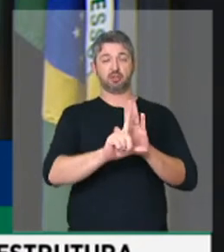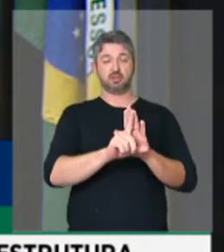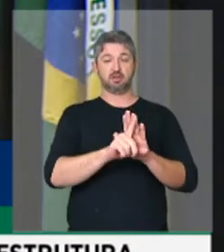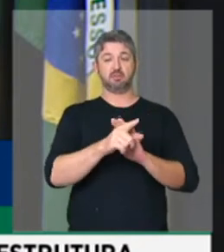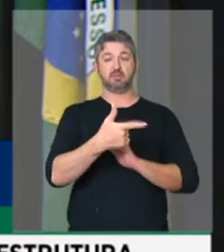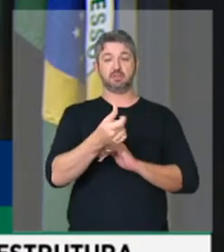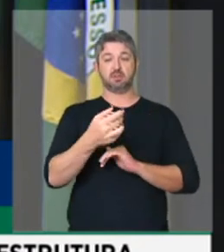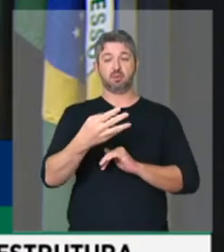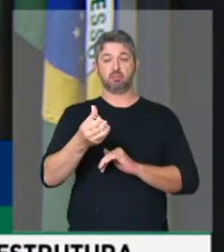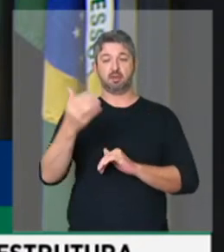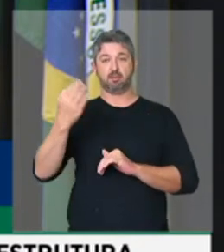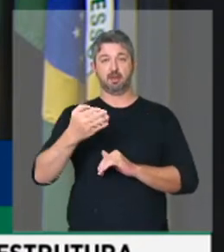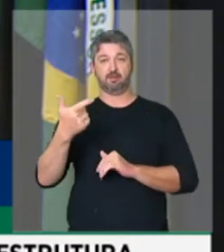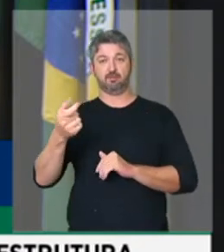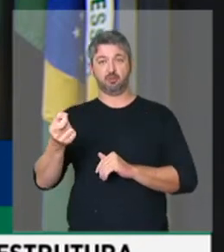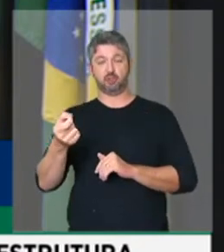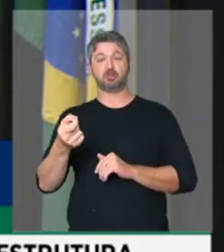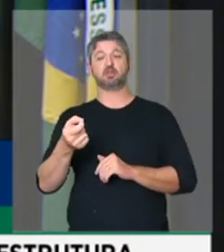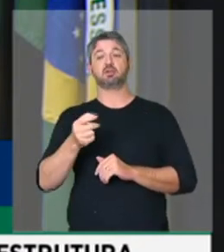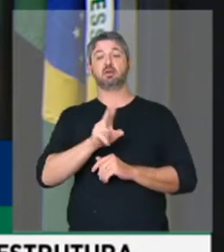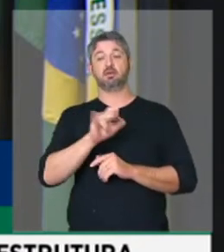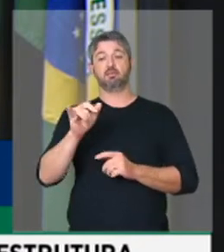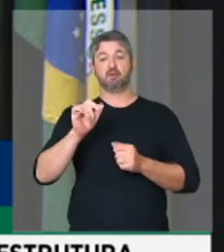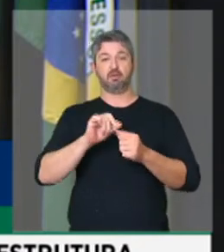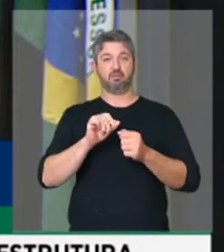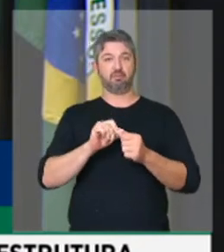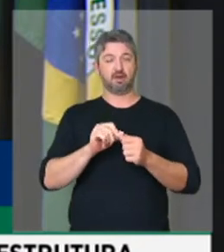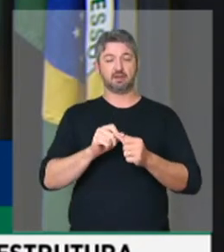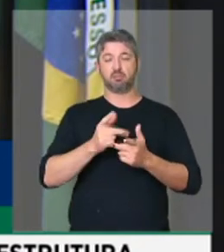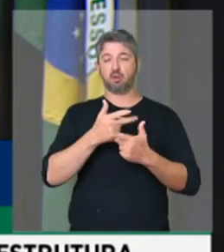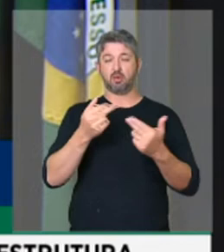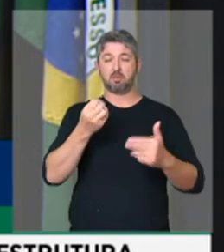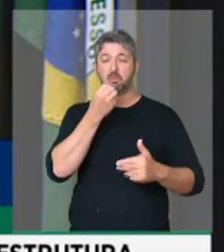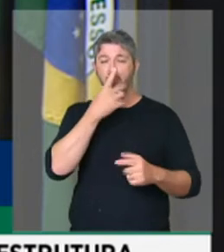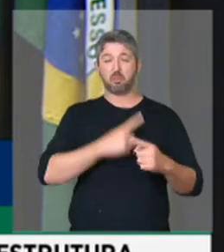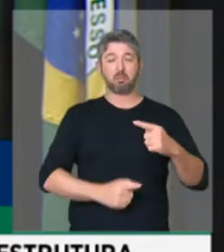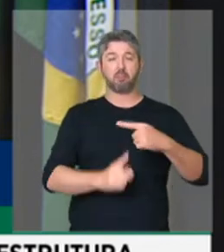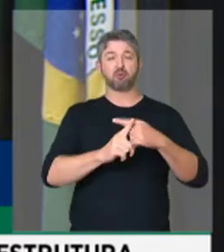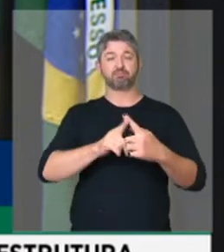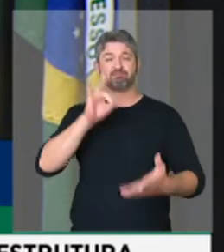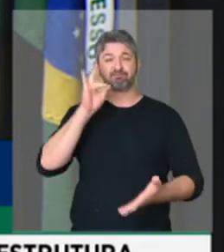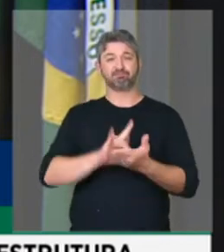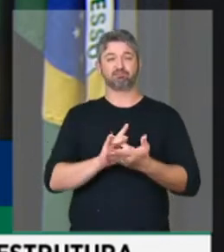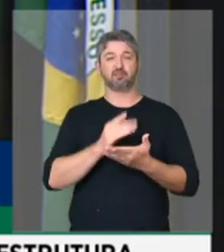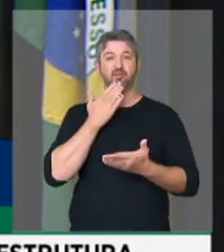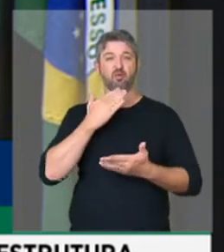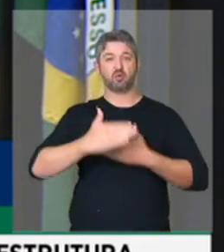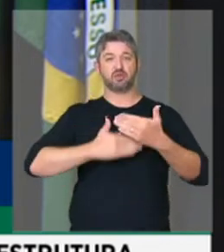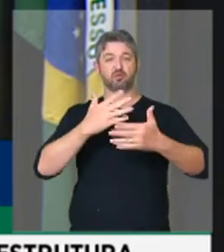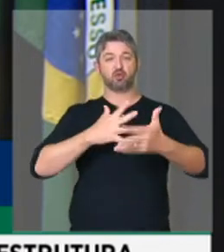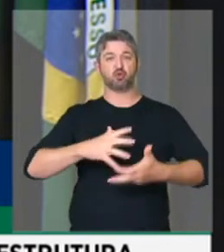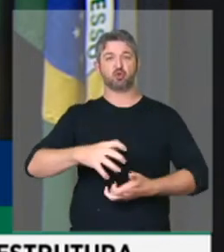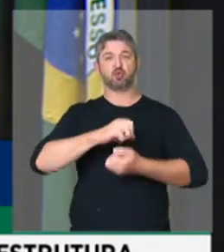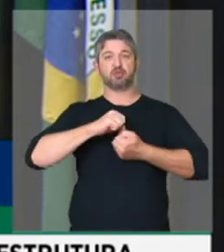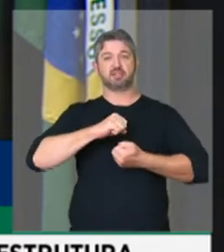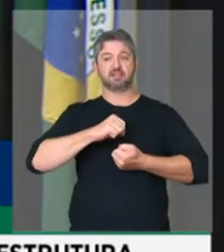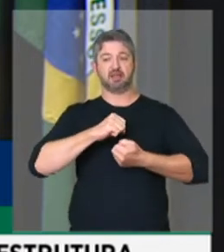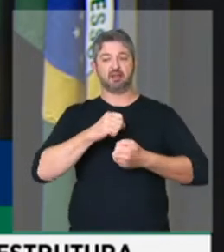PL 2646/20, que deixará um grande e inequívoco legado para o desenvolvimento sustentável